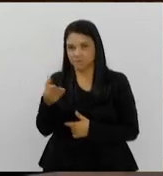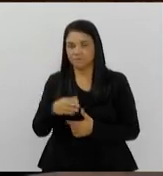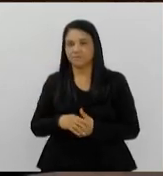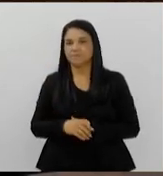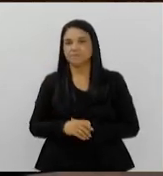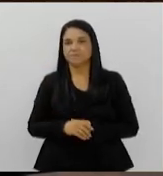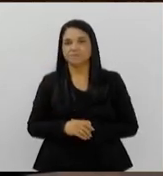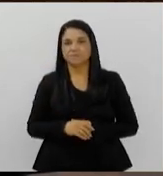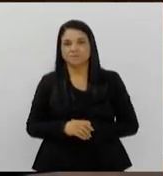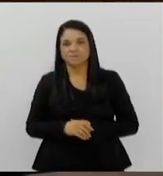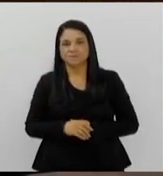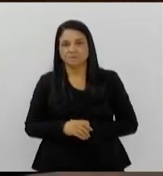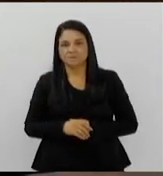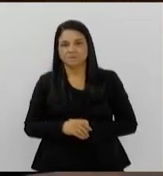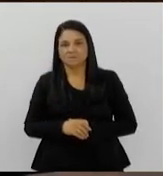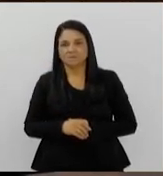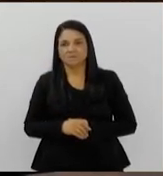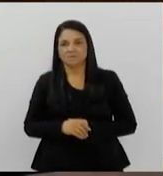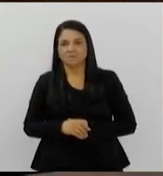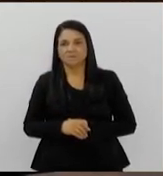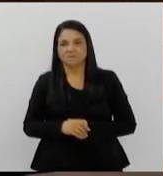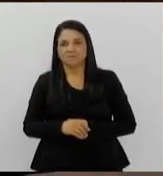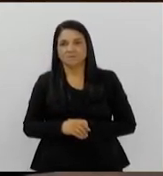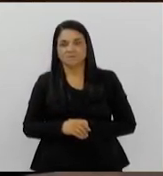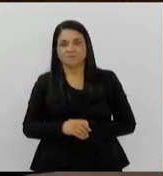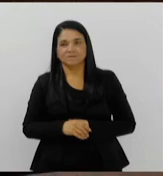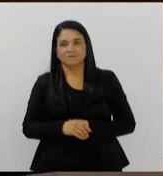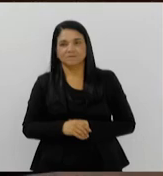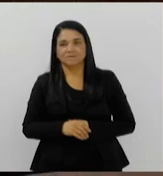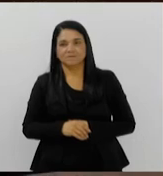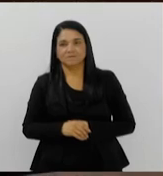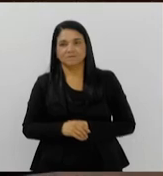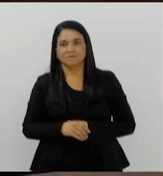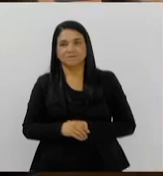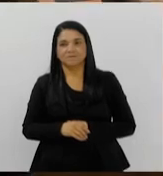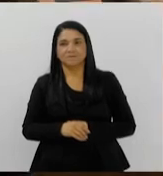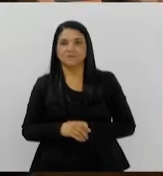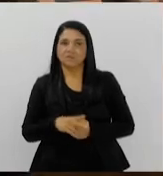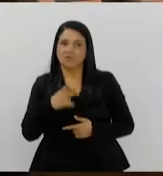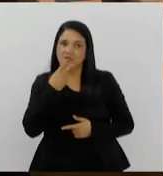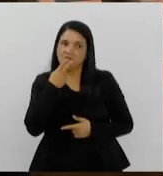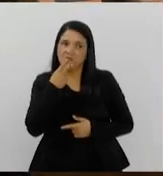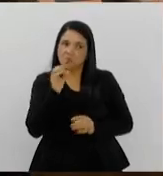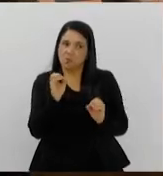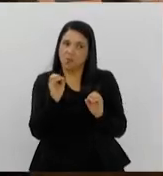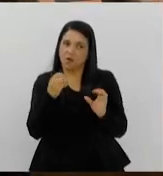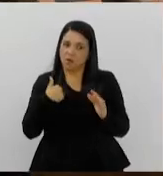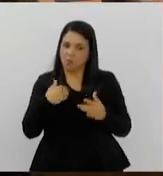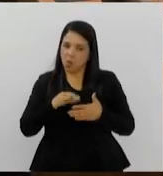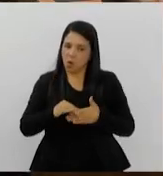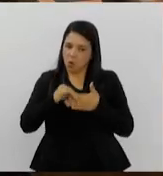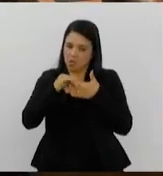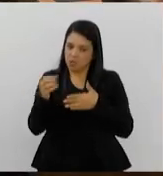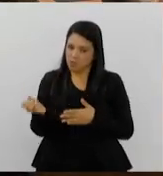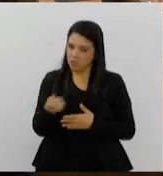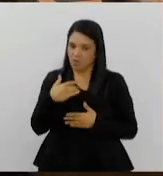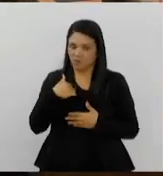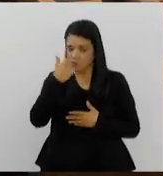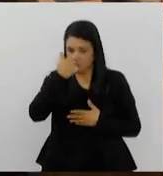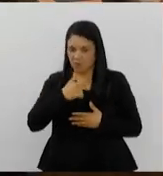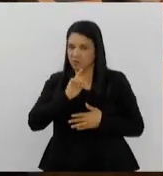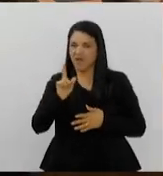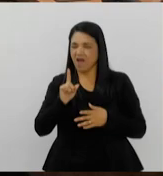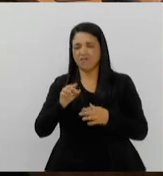só espero que o senhor não esteja insinuando alguma coisa a meu respeito como novo líder. Não. O novo líder é o que a imprensa